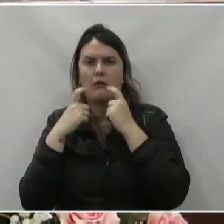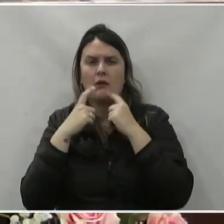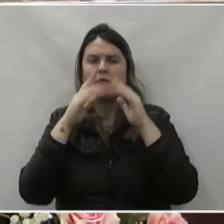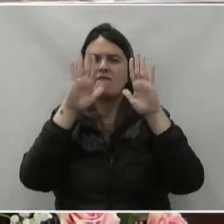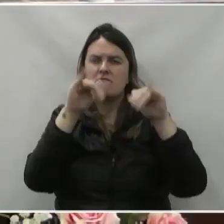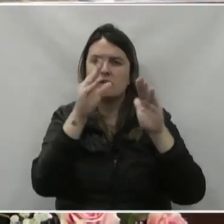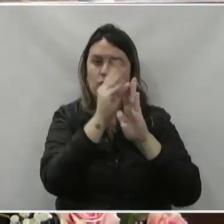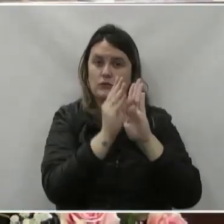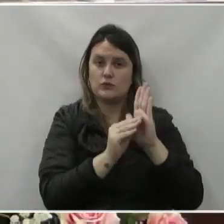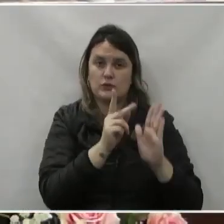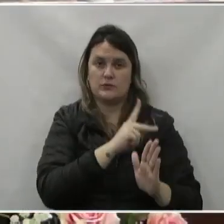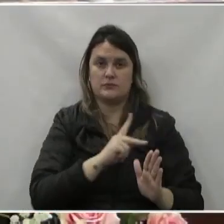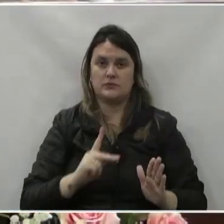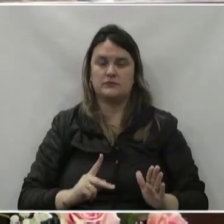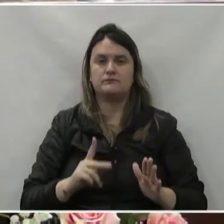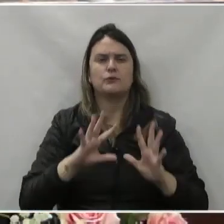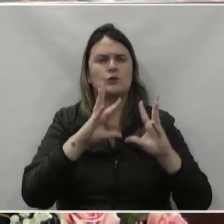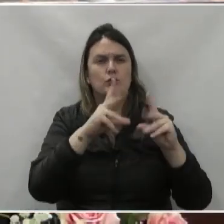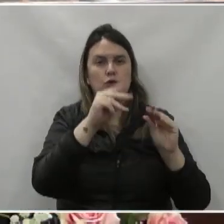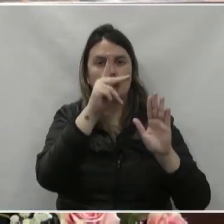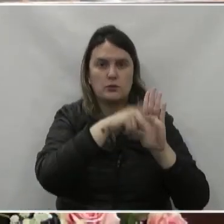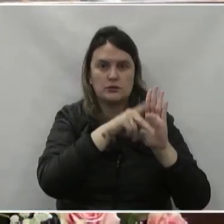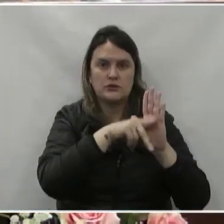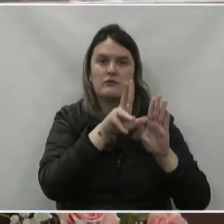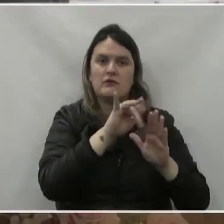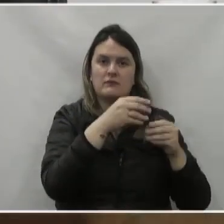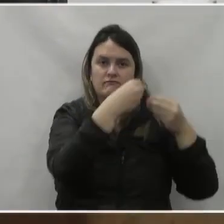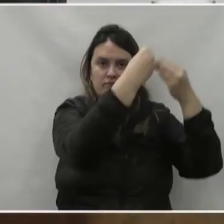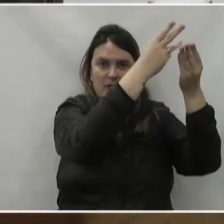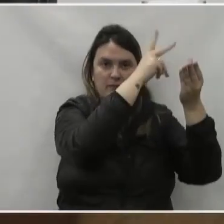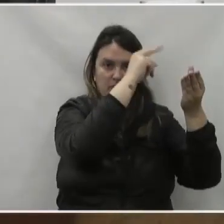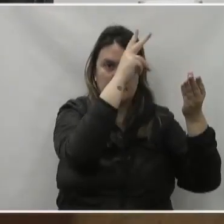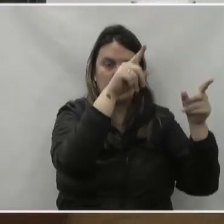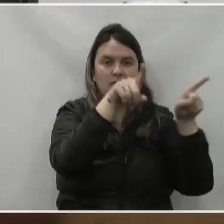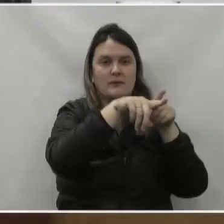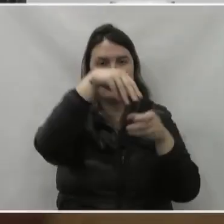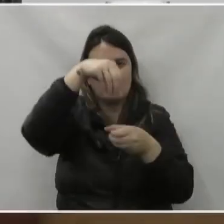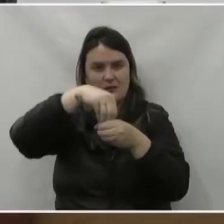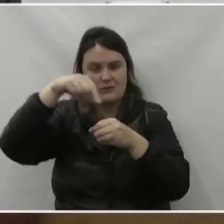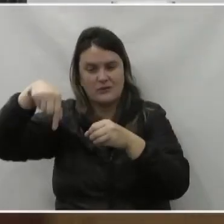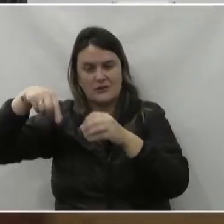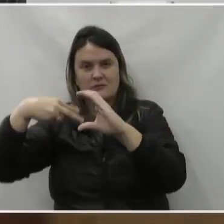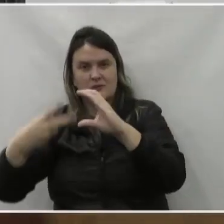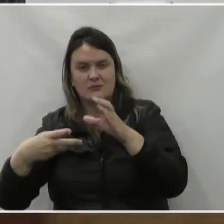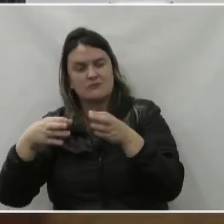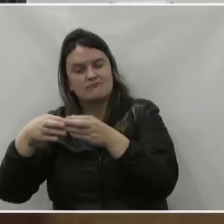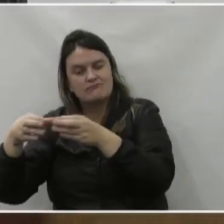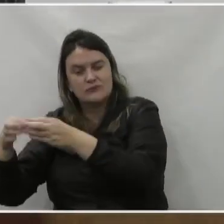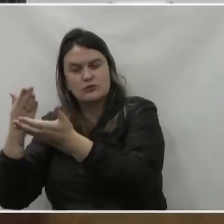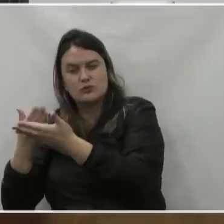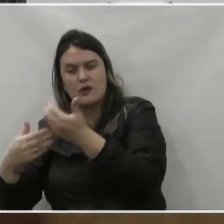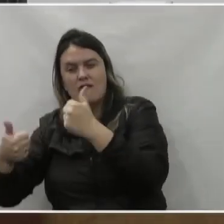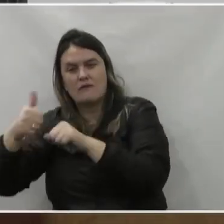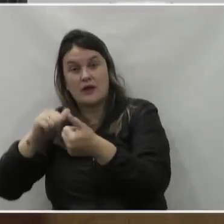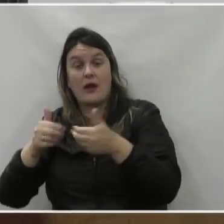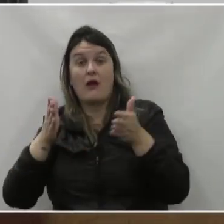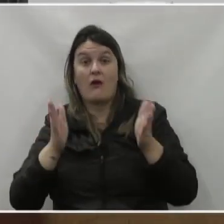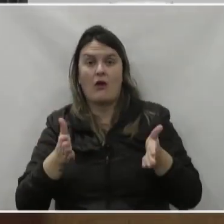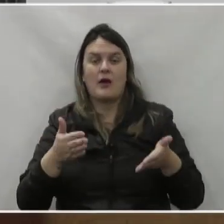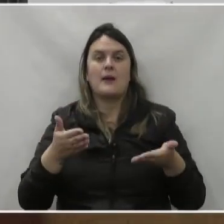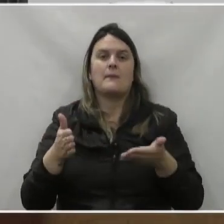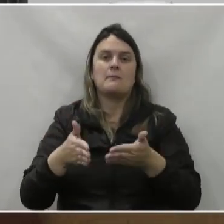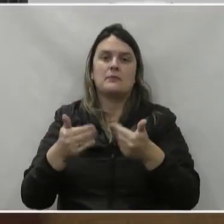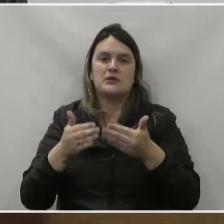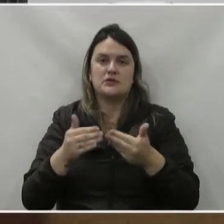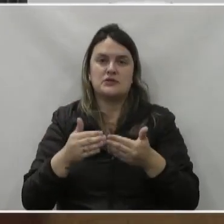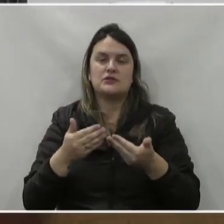senhor presidente. Os projetos seguem as devidas comissões e as indicações serão enviadas aos órgãos competentes. Nesse momento, eu gostaria de